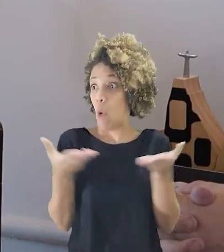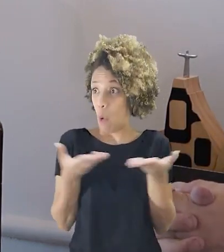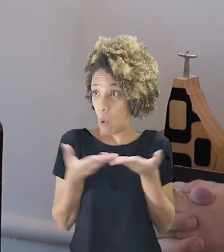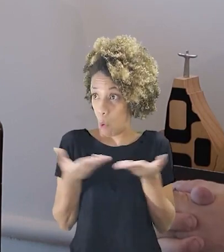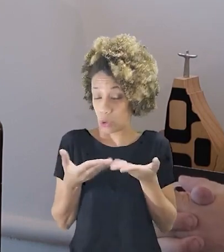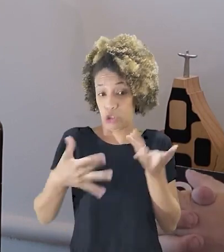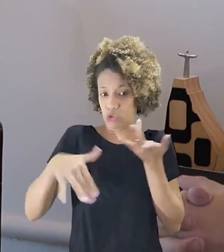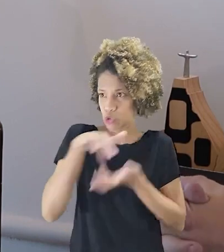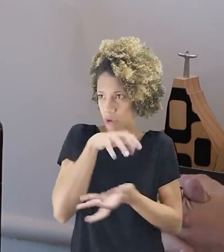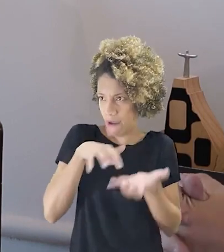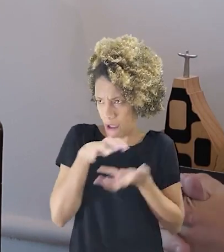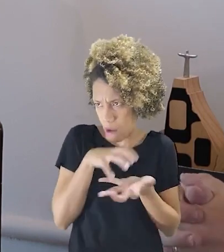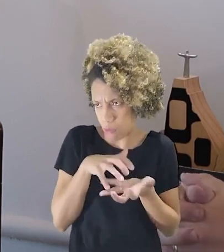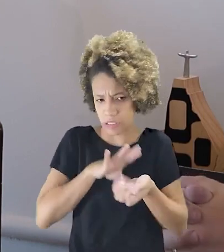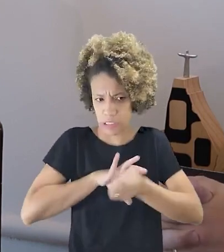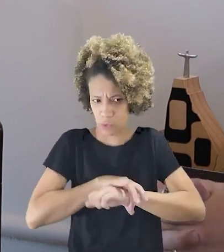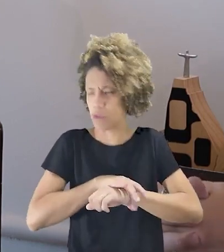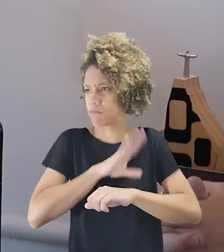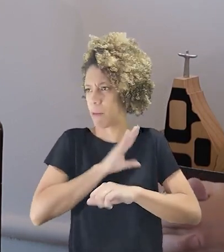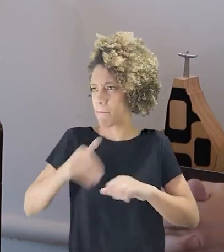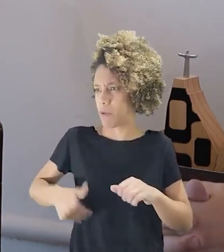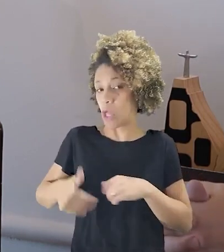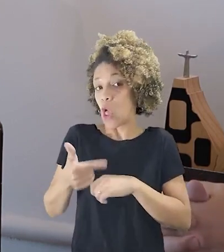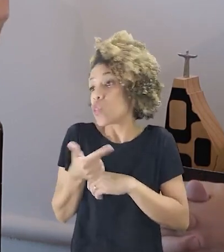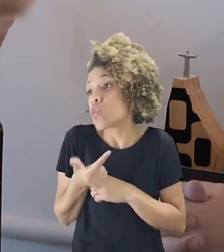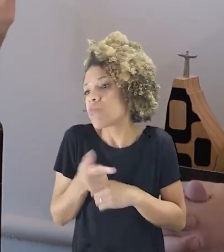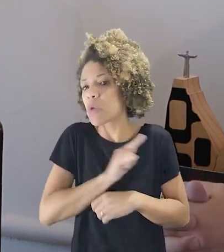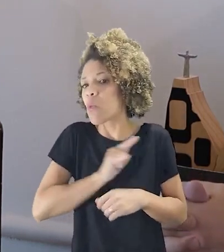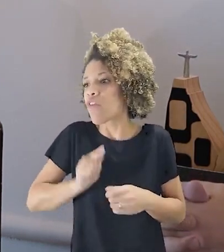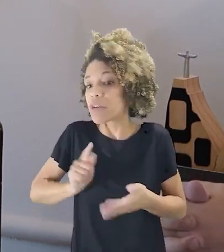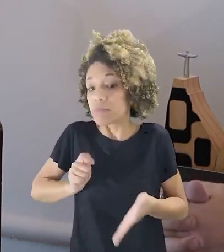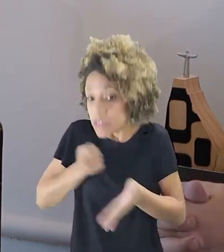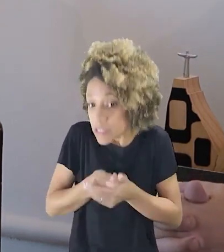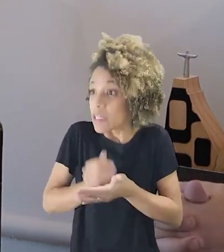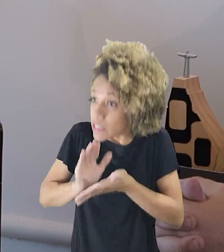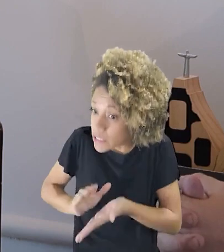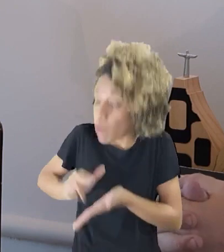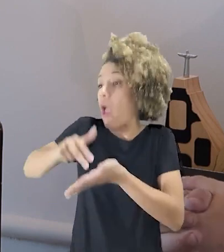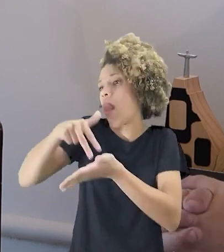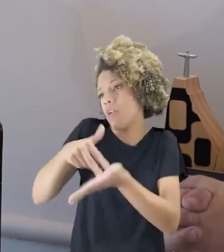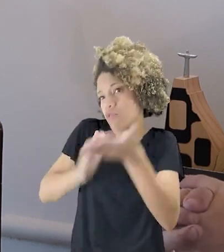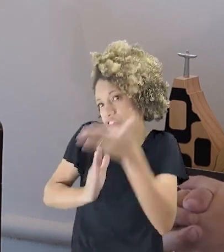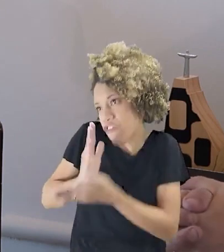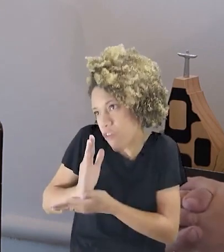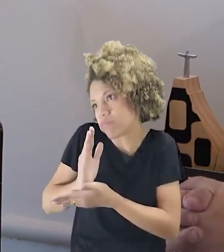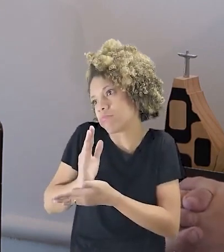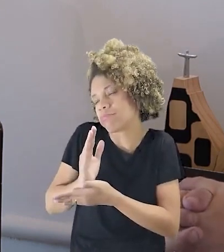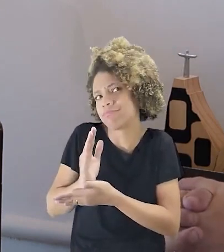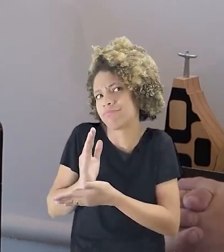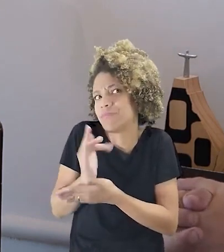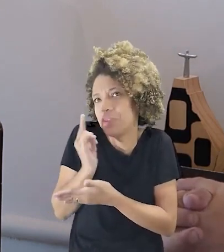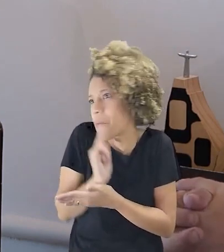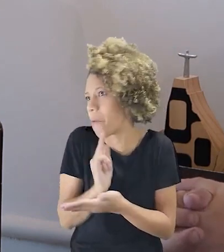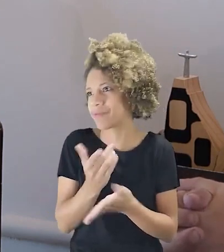de um caos na segurança pública, a gente não tem um governador que, apesar de eleito com voto da população, ele não